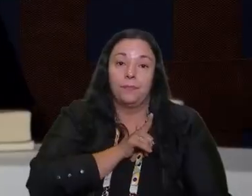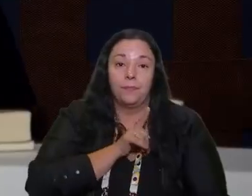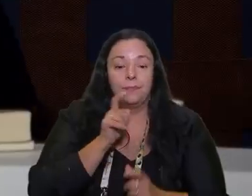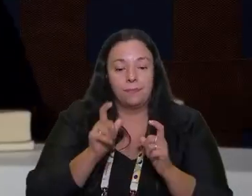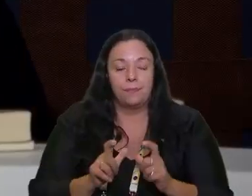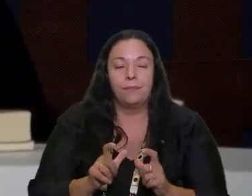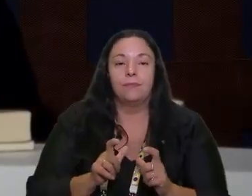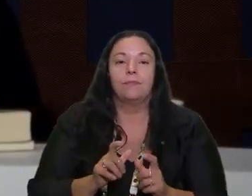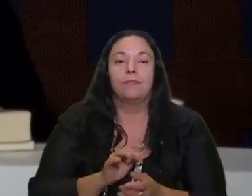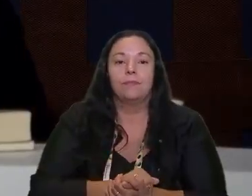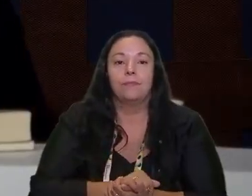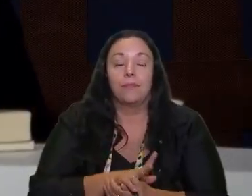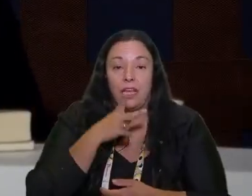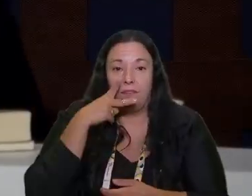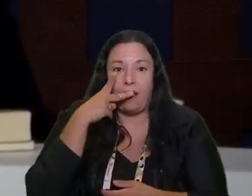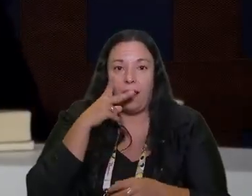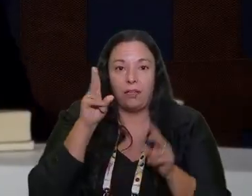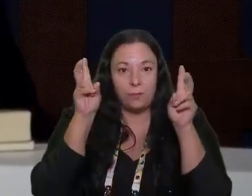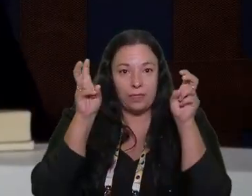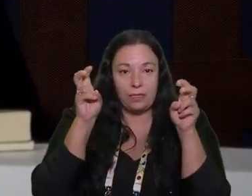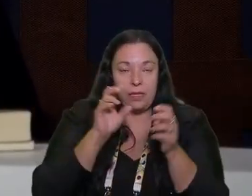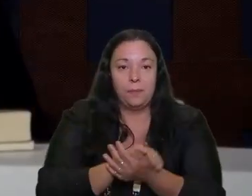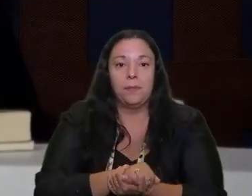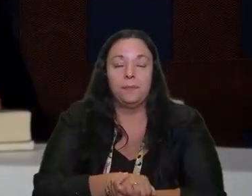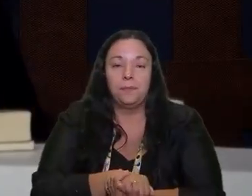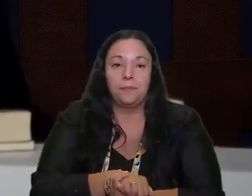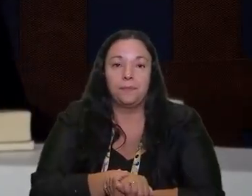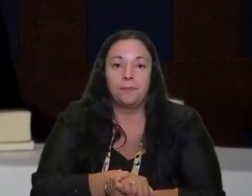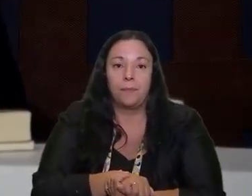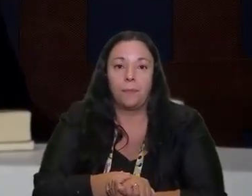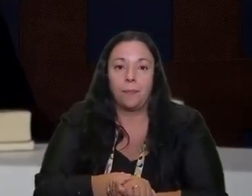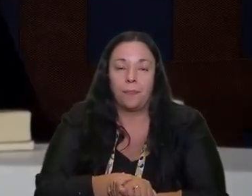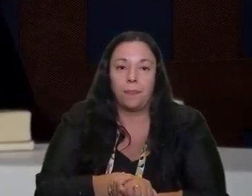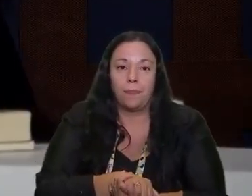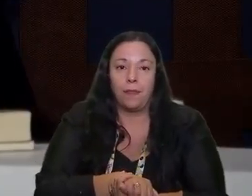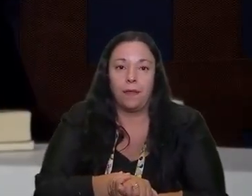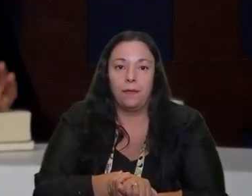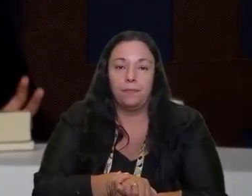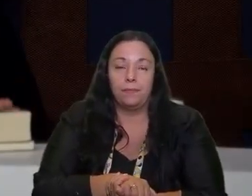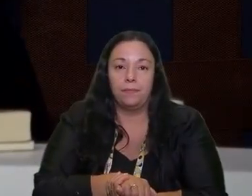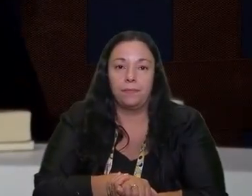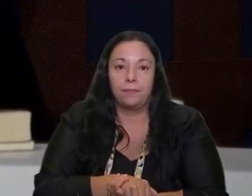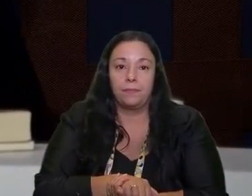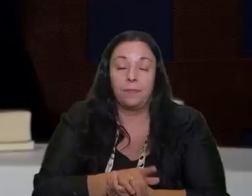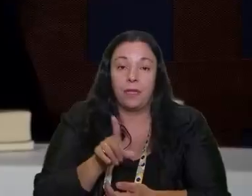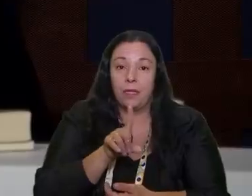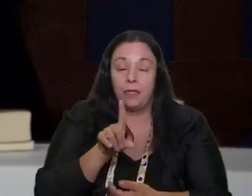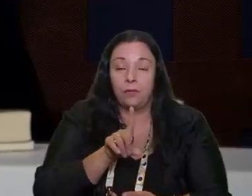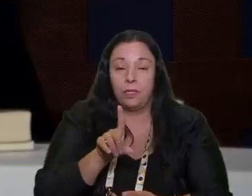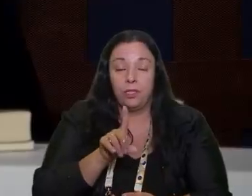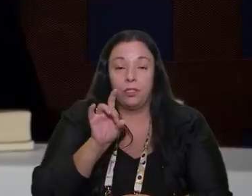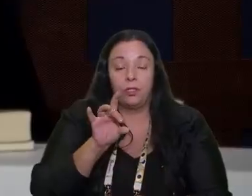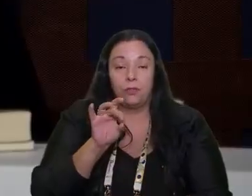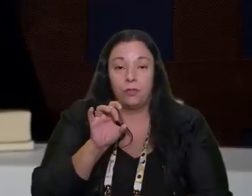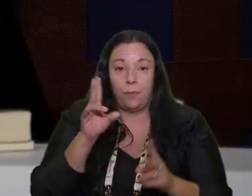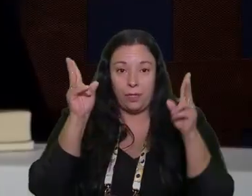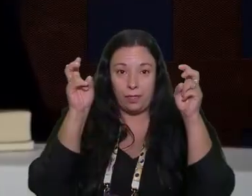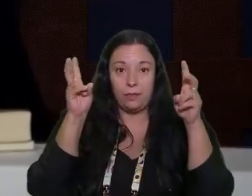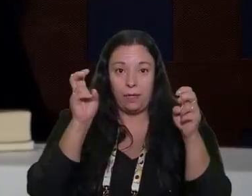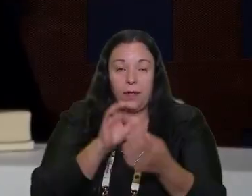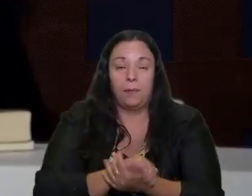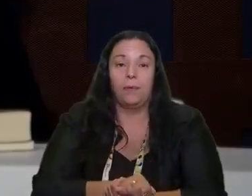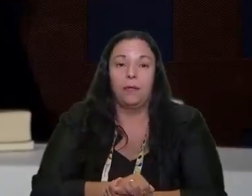ali e falar sobre isso. Não que também seja só sobre isso, mas